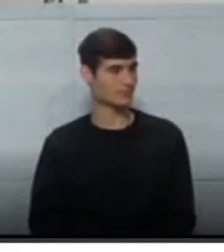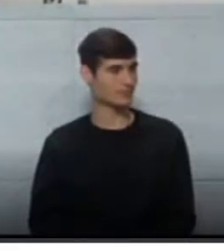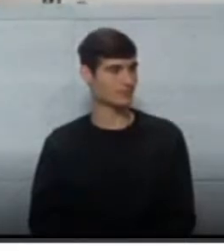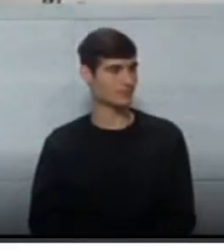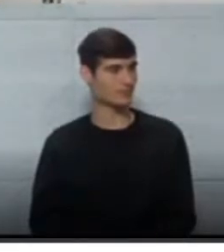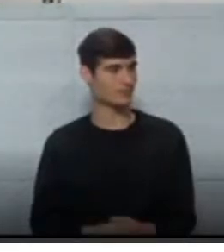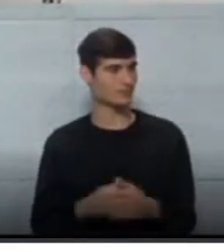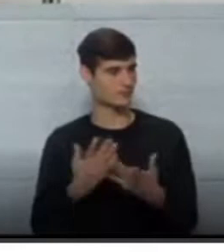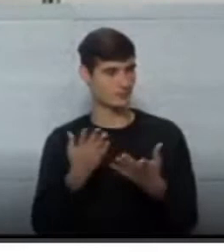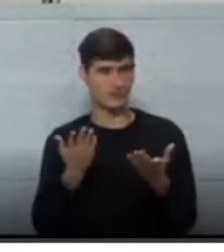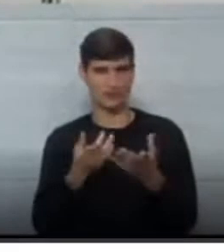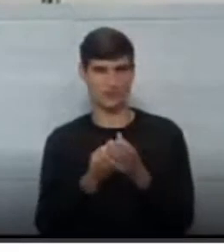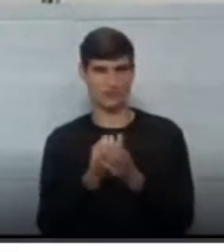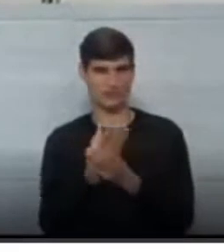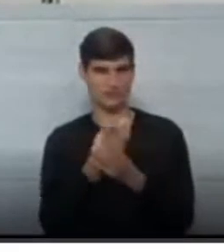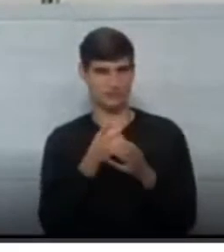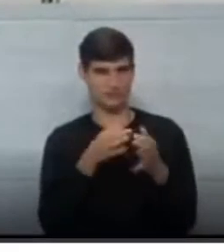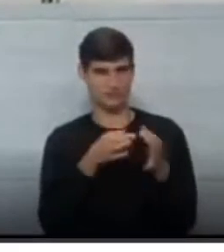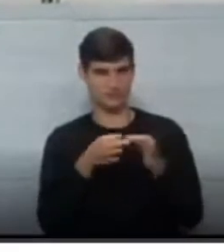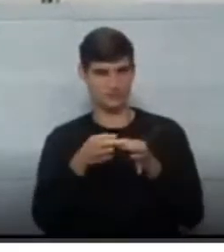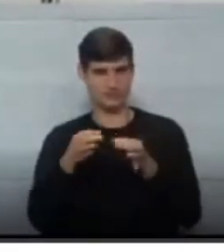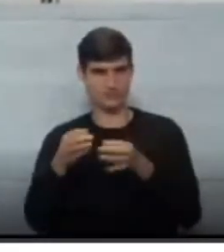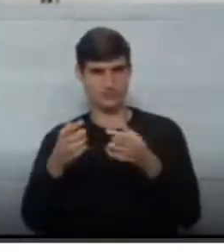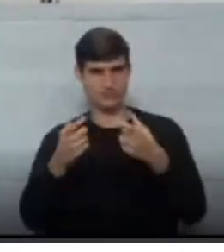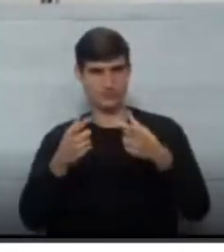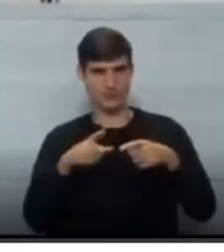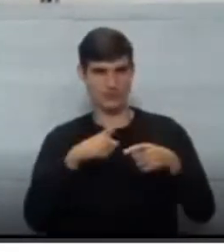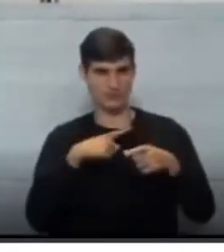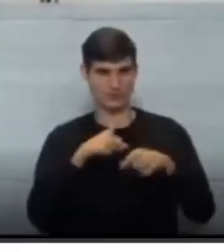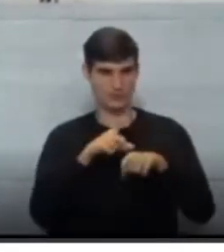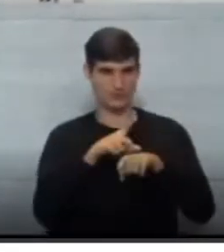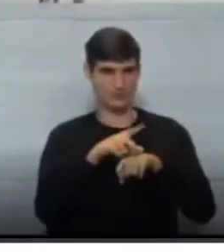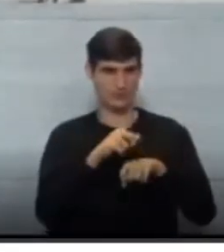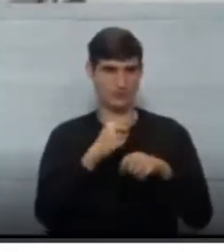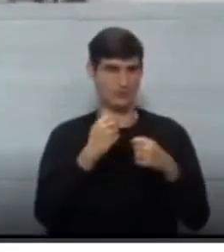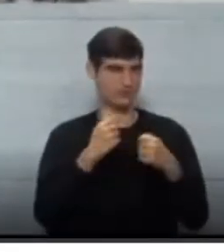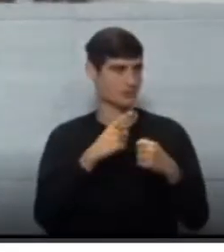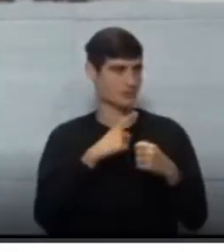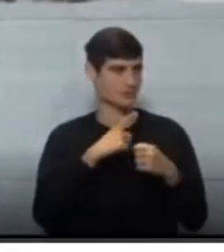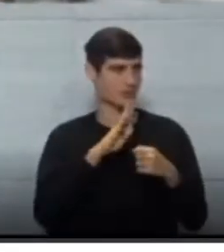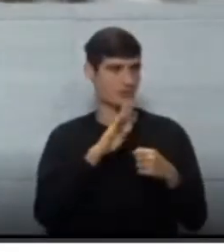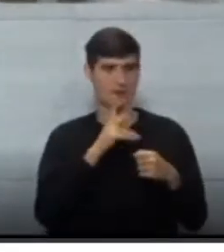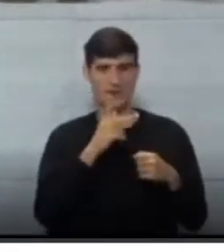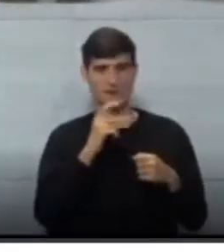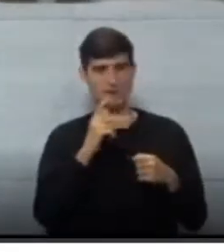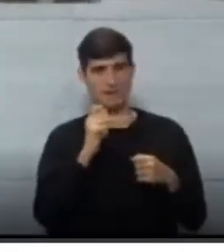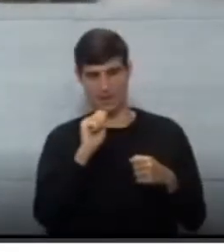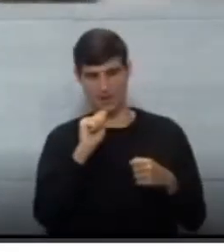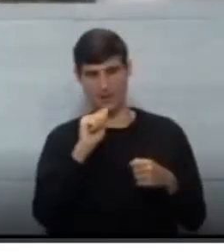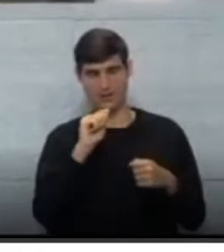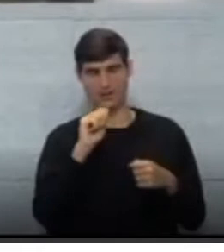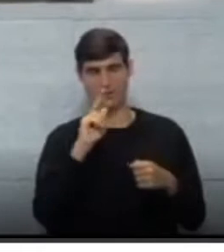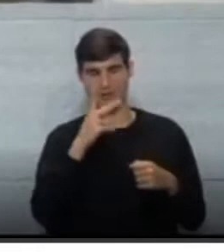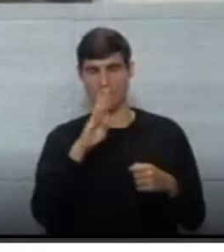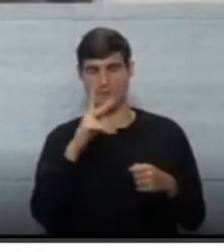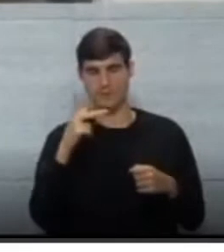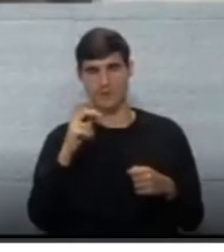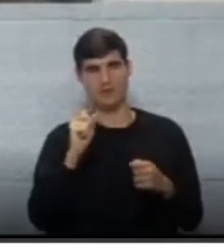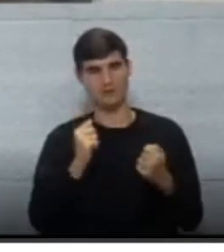Então, esse cultivo que vai ser feito do Staphylococcus não precisa ser em agar-BP, pode ser em outro tipo de agar, um agar